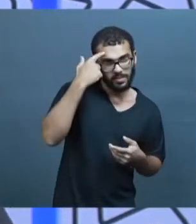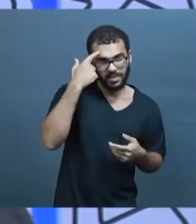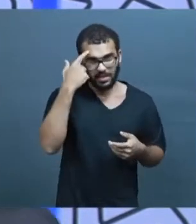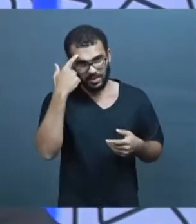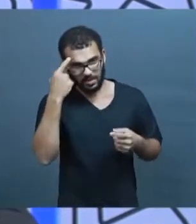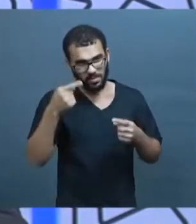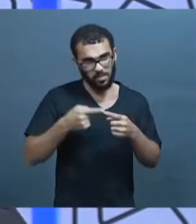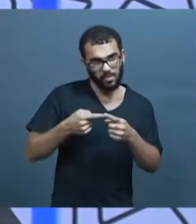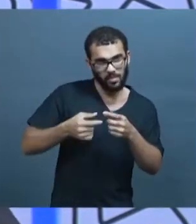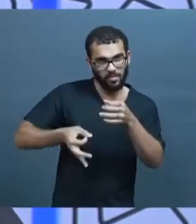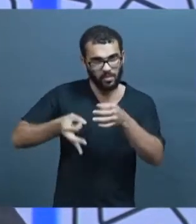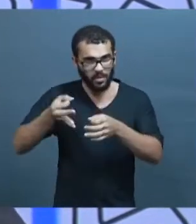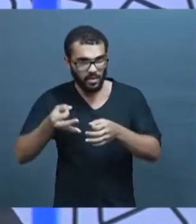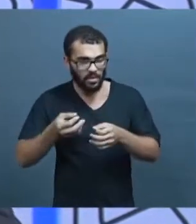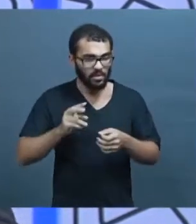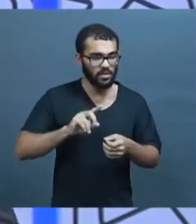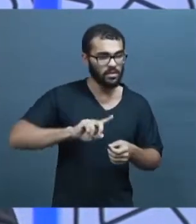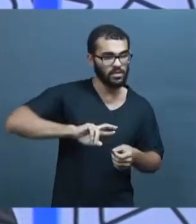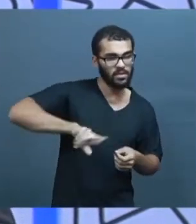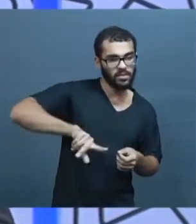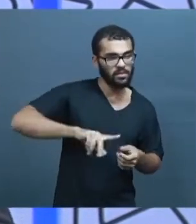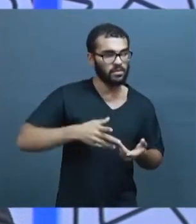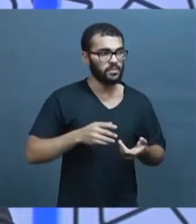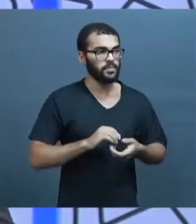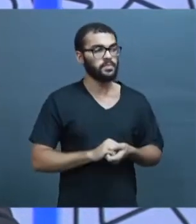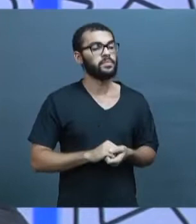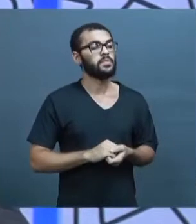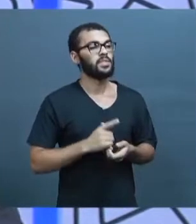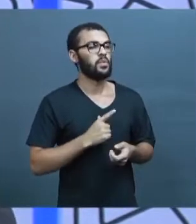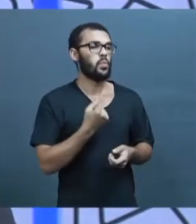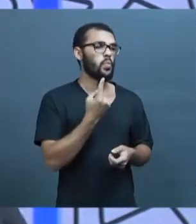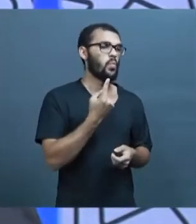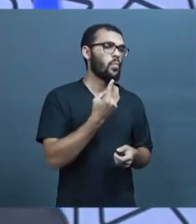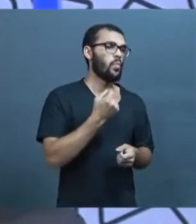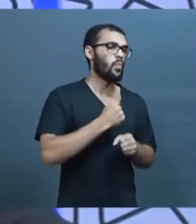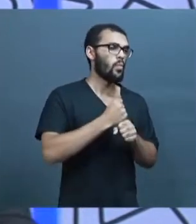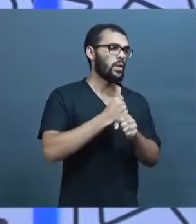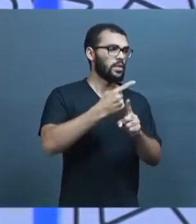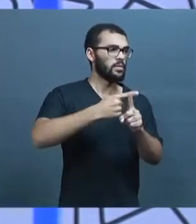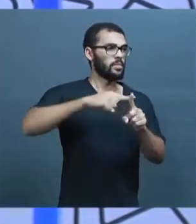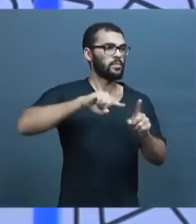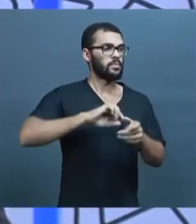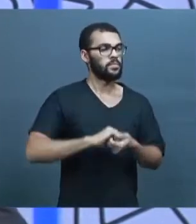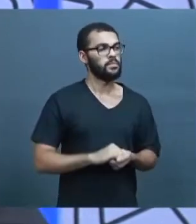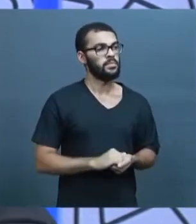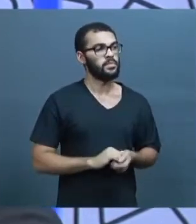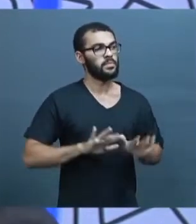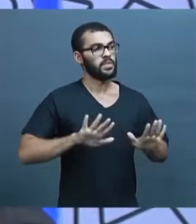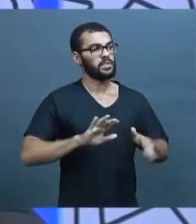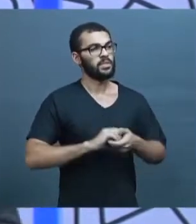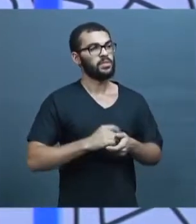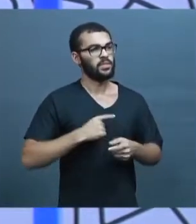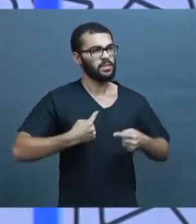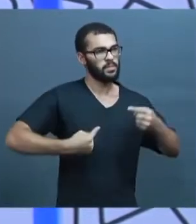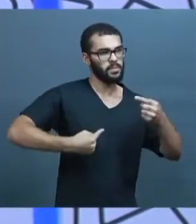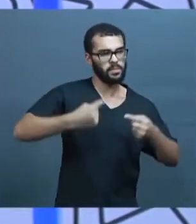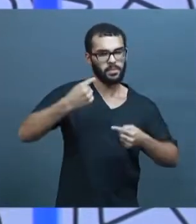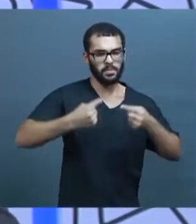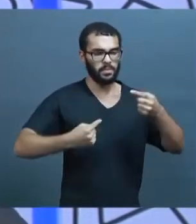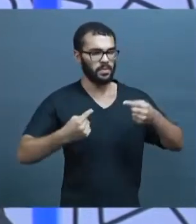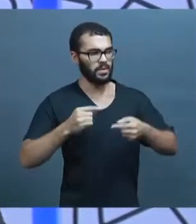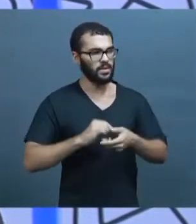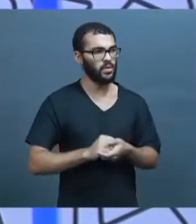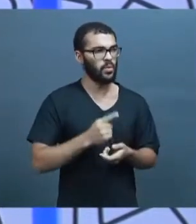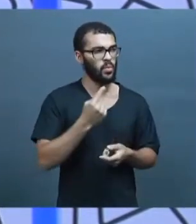Então, 1 ano e meio para se construir um projeto de reforma da Previdência. O debate gera aí mais um ano e tanto ali. Você vê,